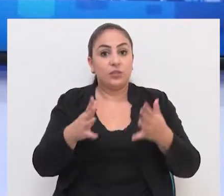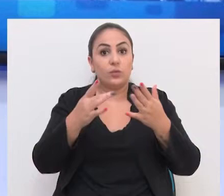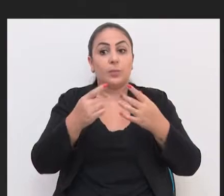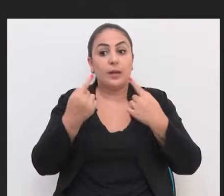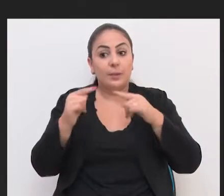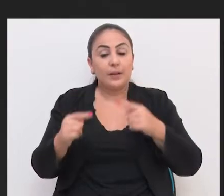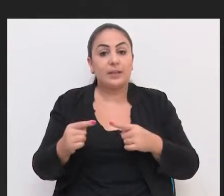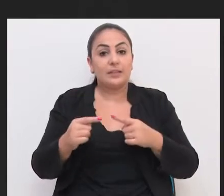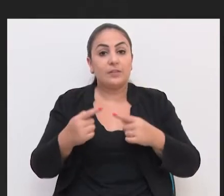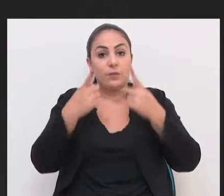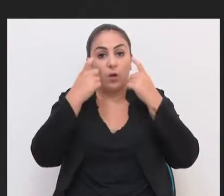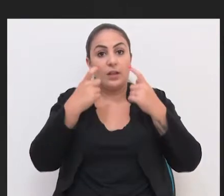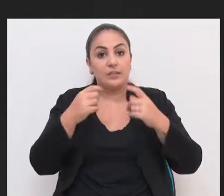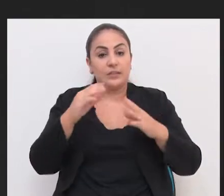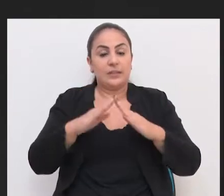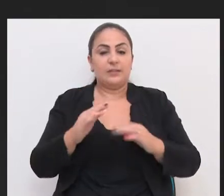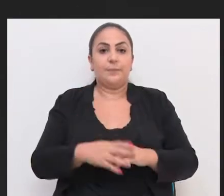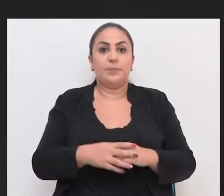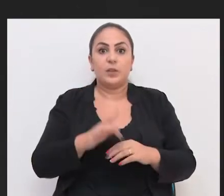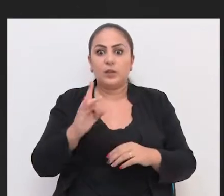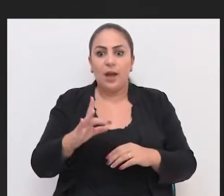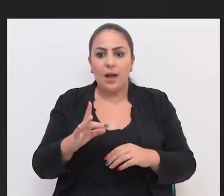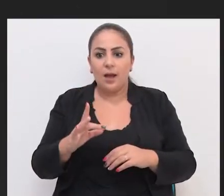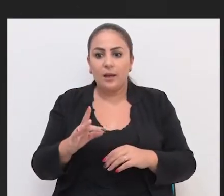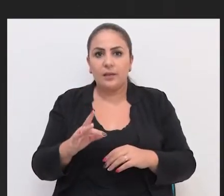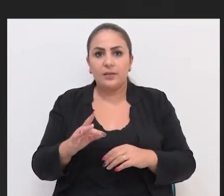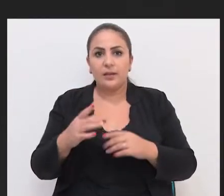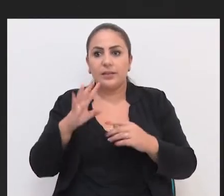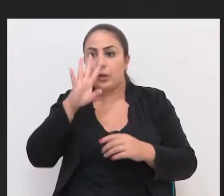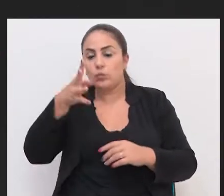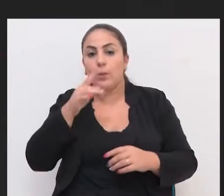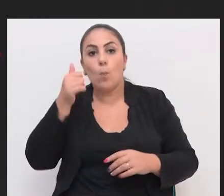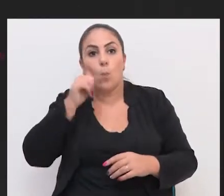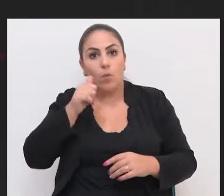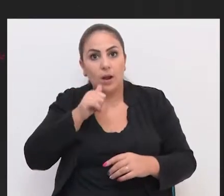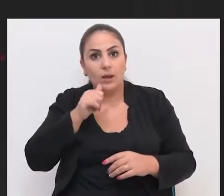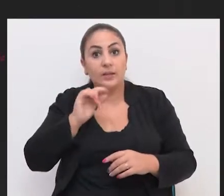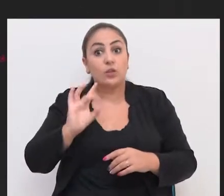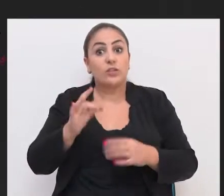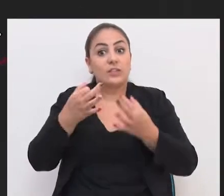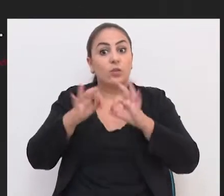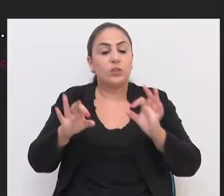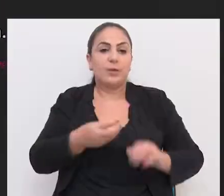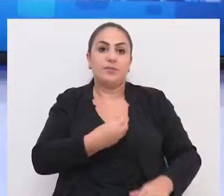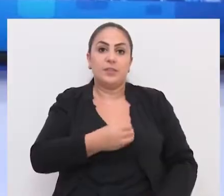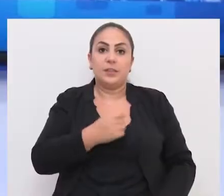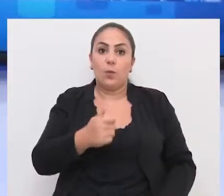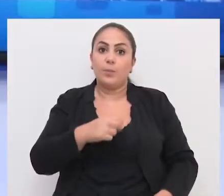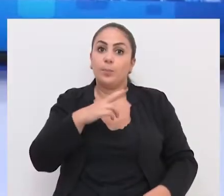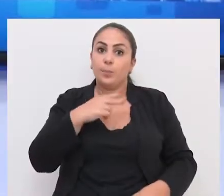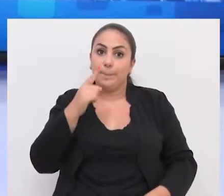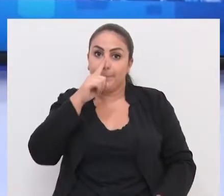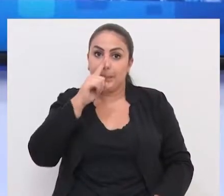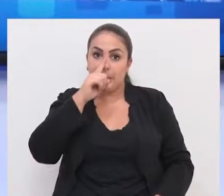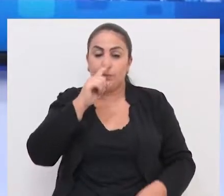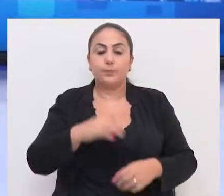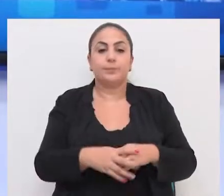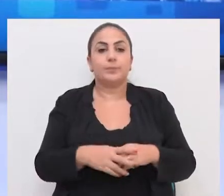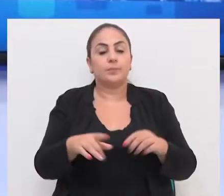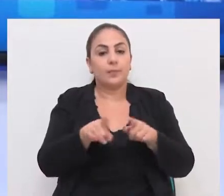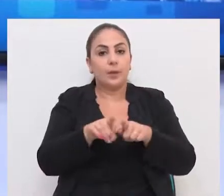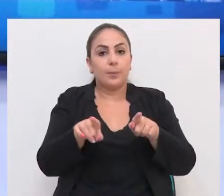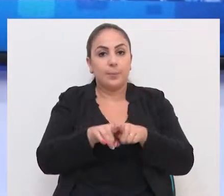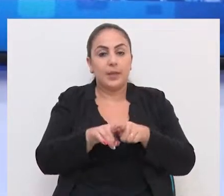doméstica. Tu não tá metendo a colher, tu tá salvando uma vida que está prestes a ser exterminada. E ainda,